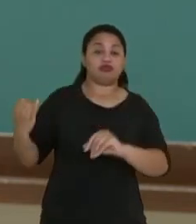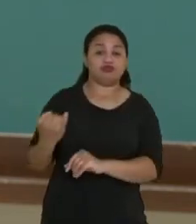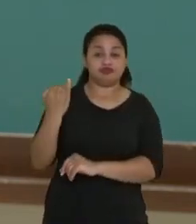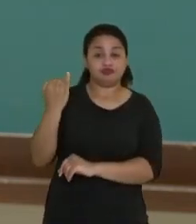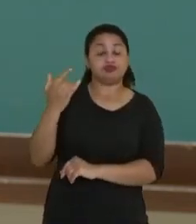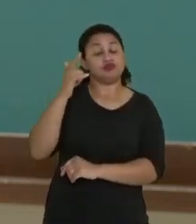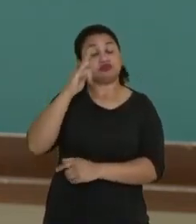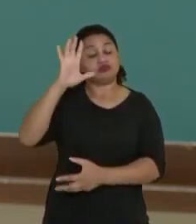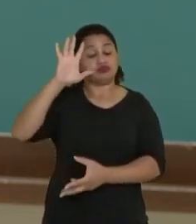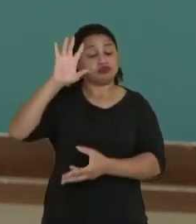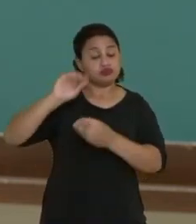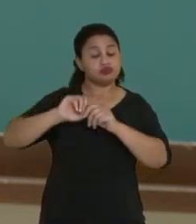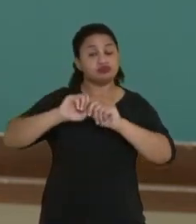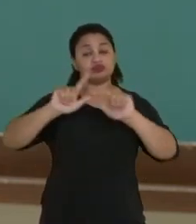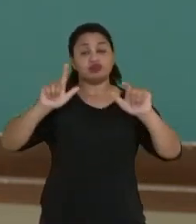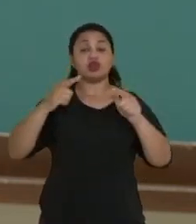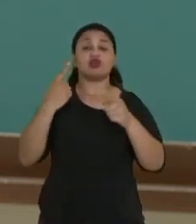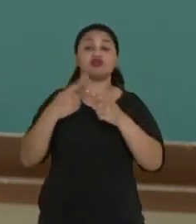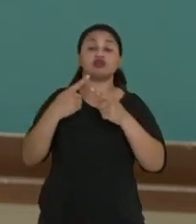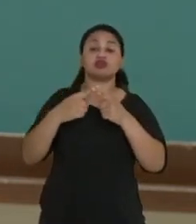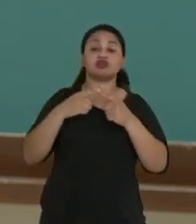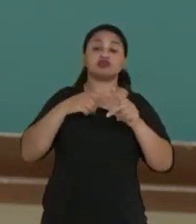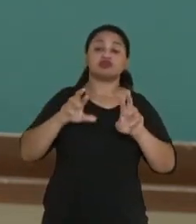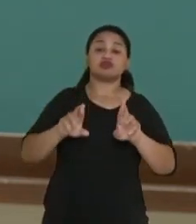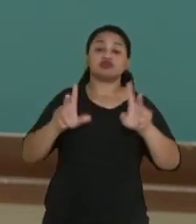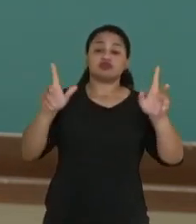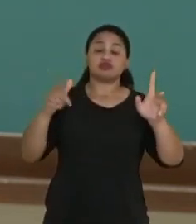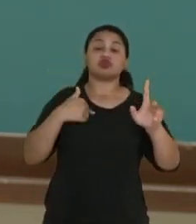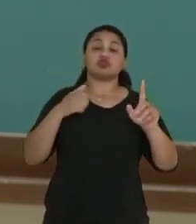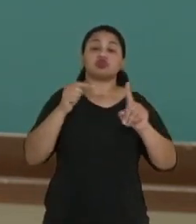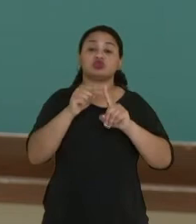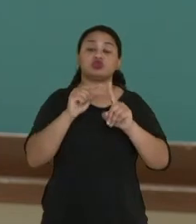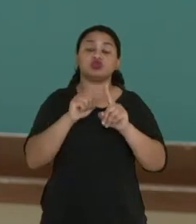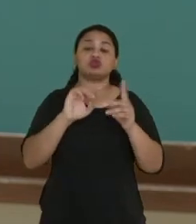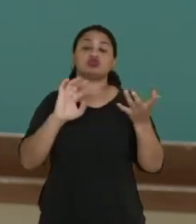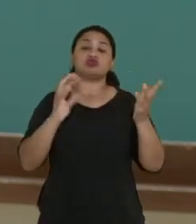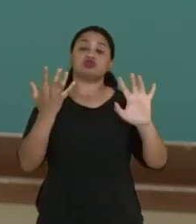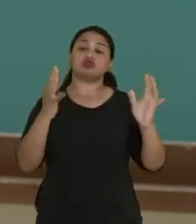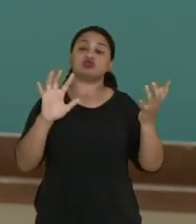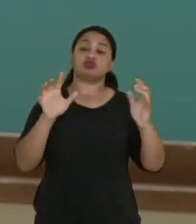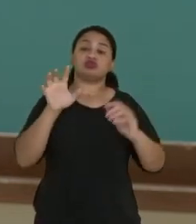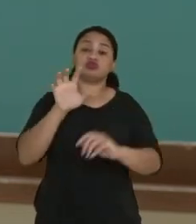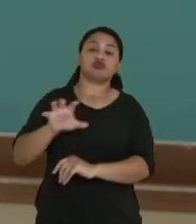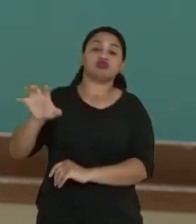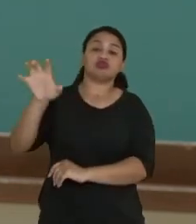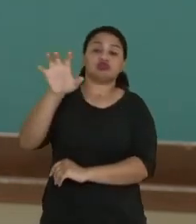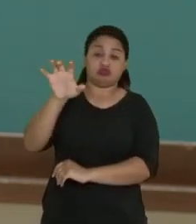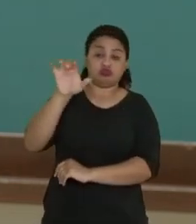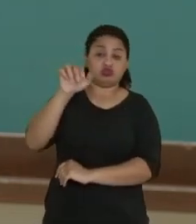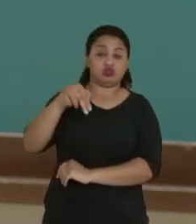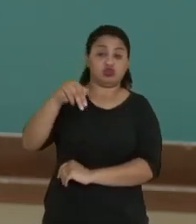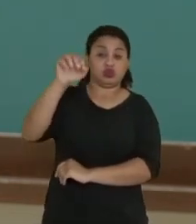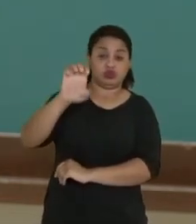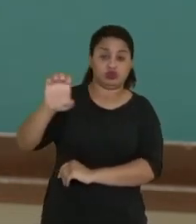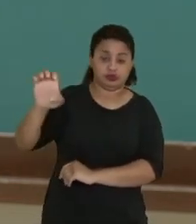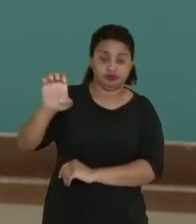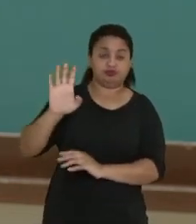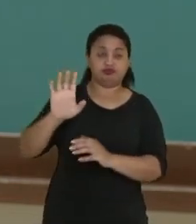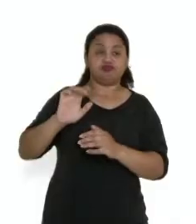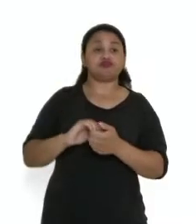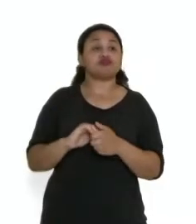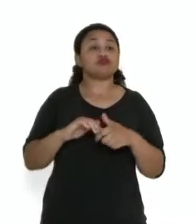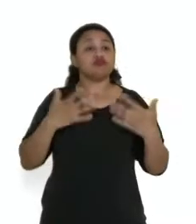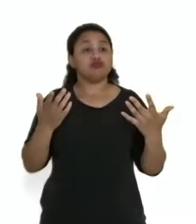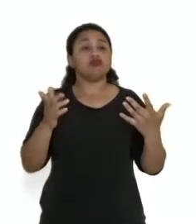gente entender por que tem diferença dos climas numa mesma região, como é o caso do Nordeste, né? Embora